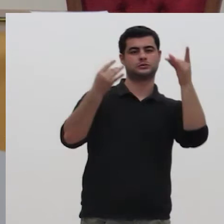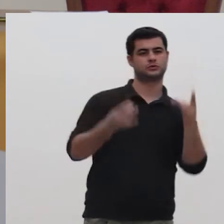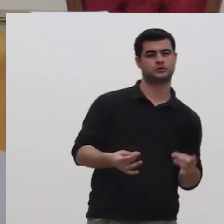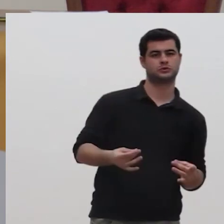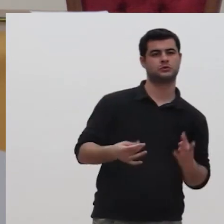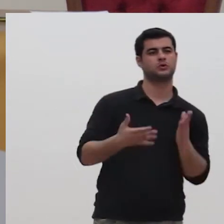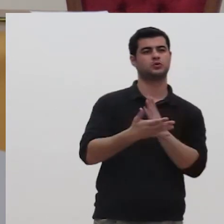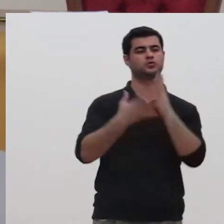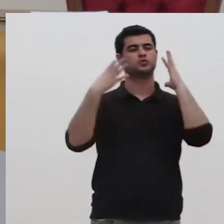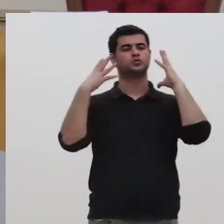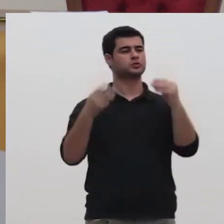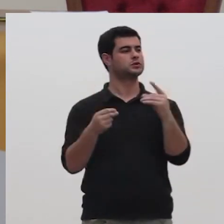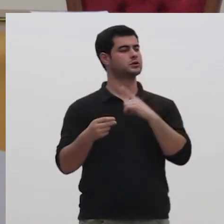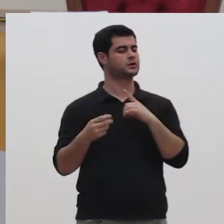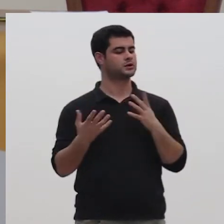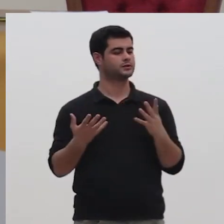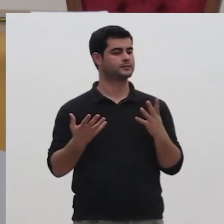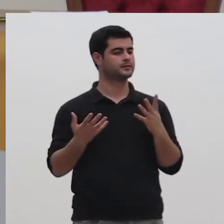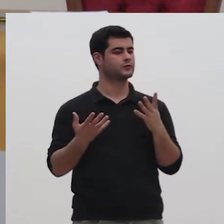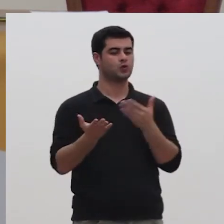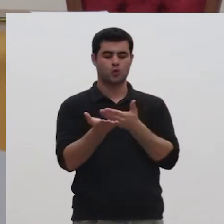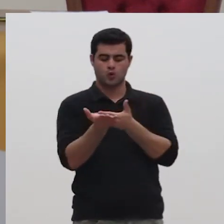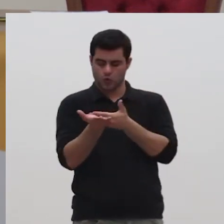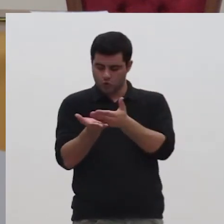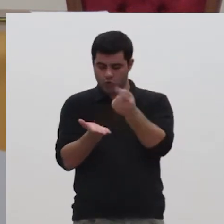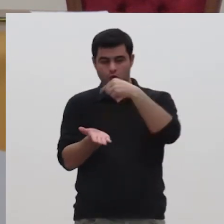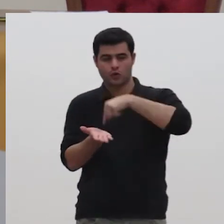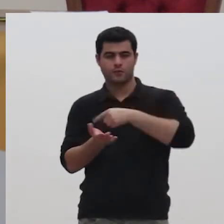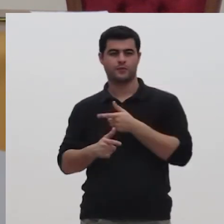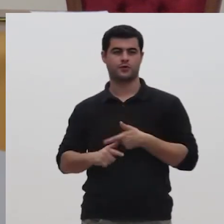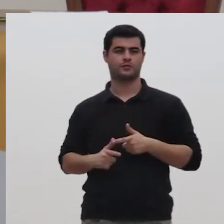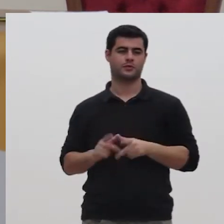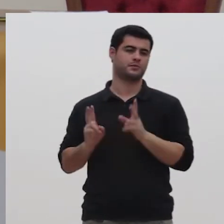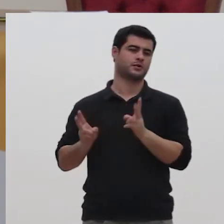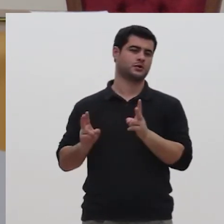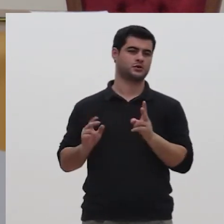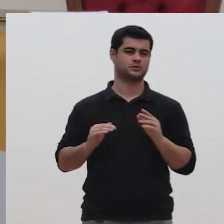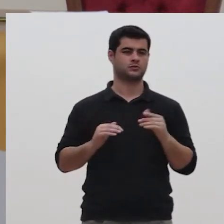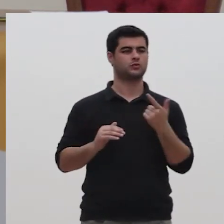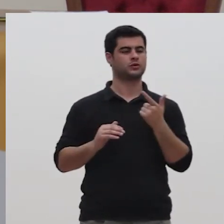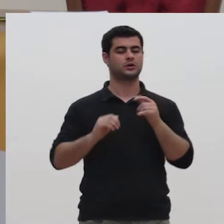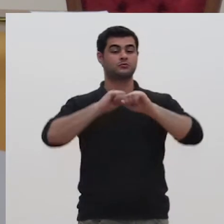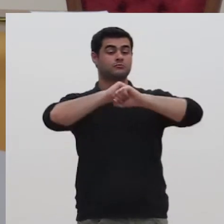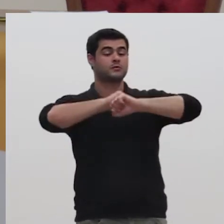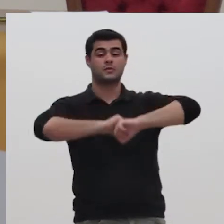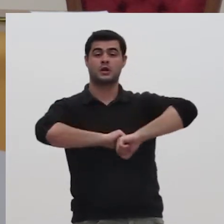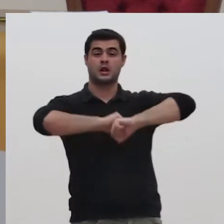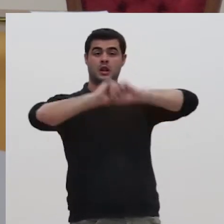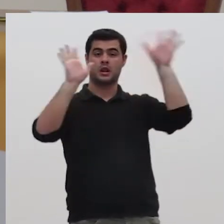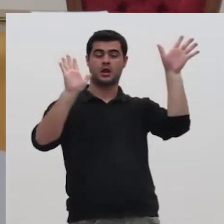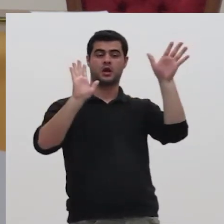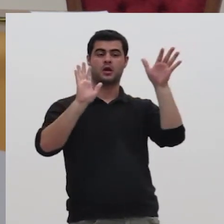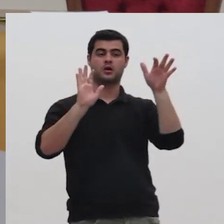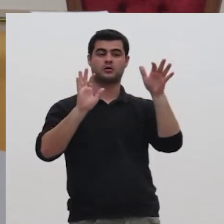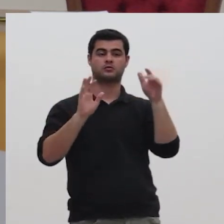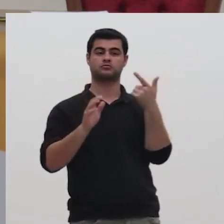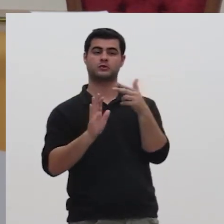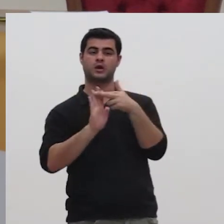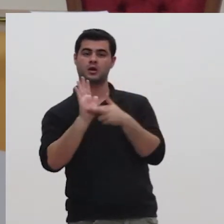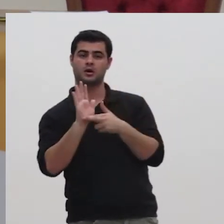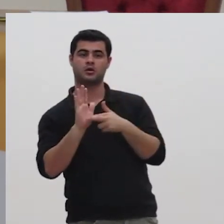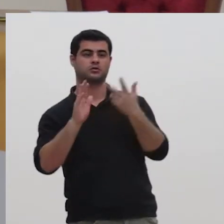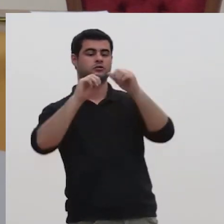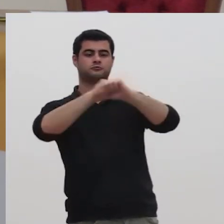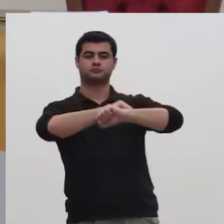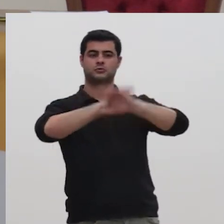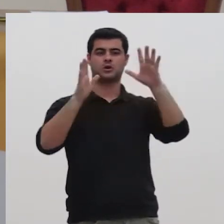queixas acabam tendo origem no mesmo problema. Não há transparência de critérios, não há transparência no processo decisório,